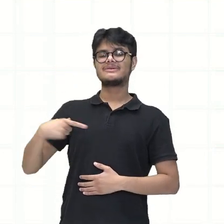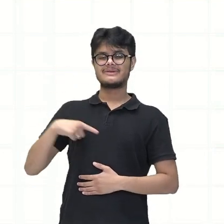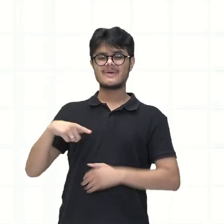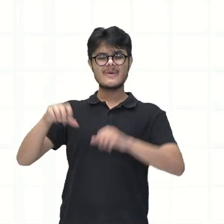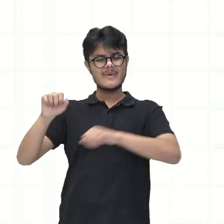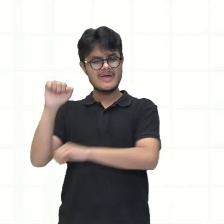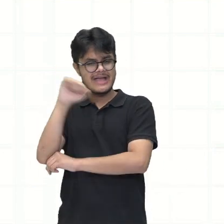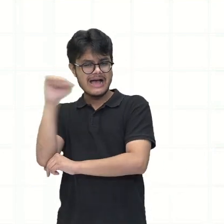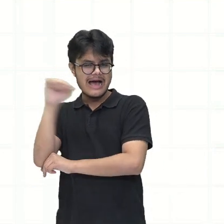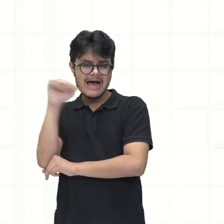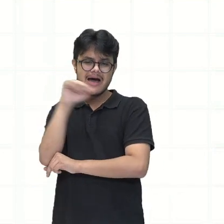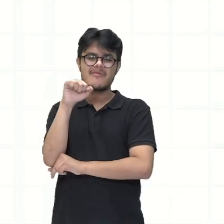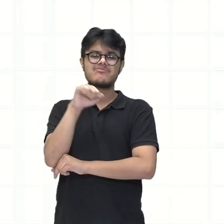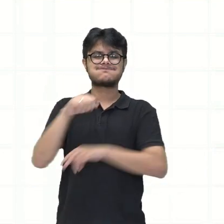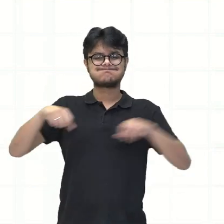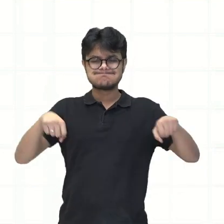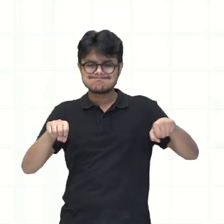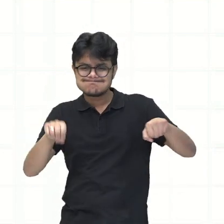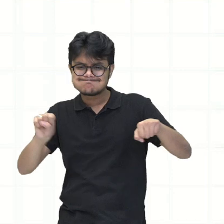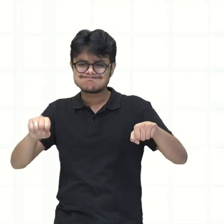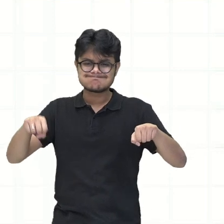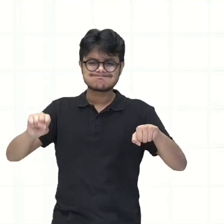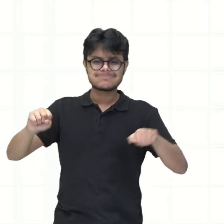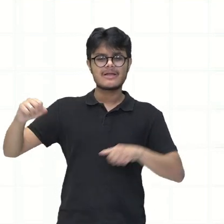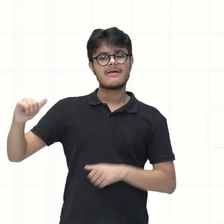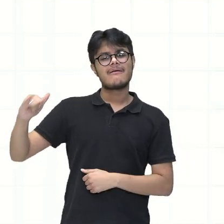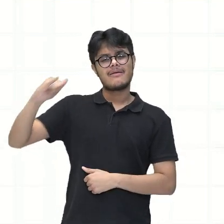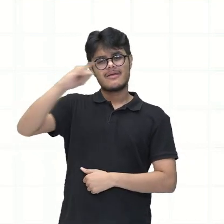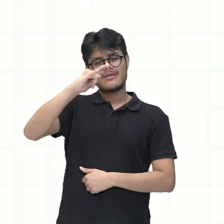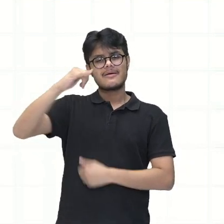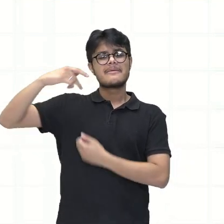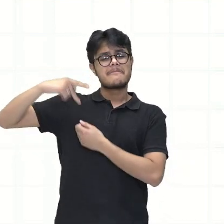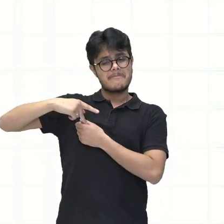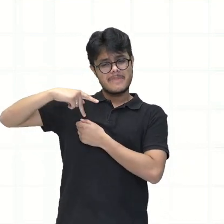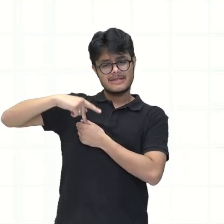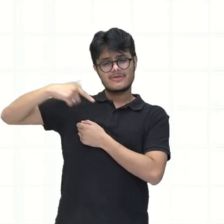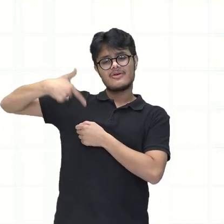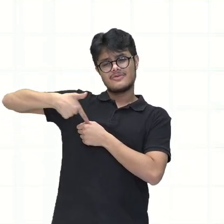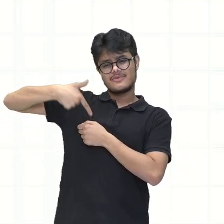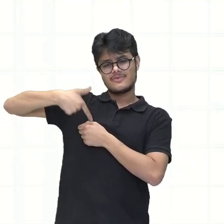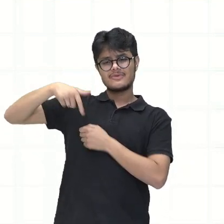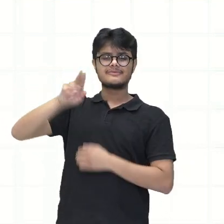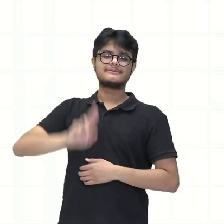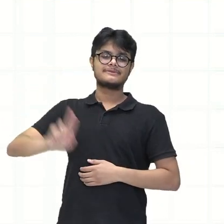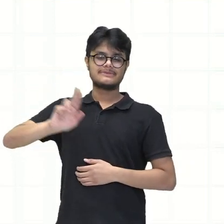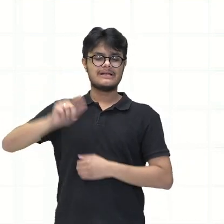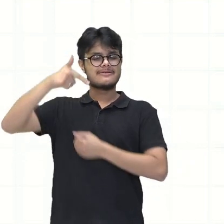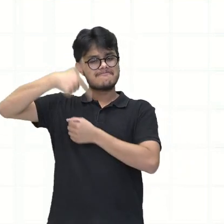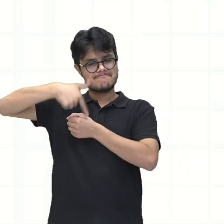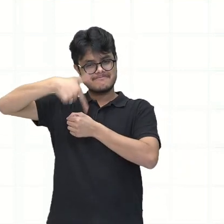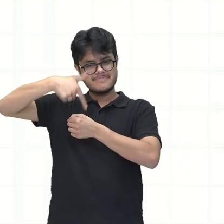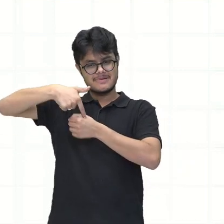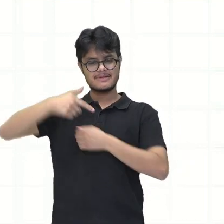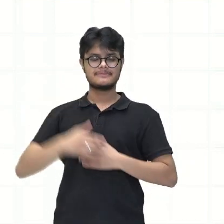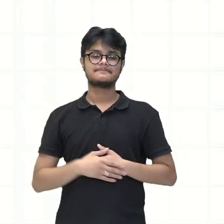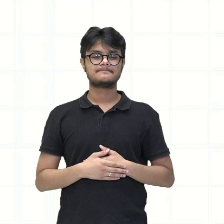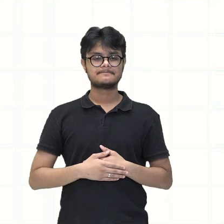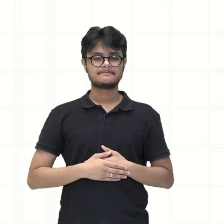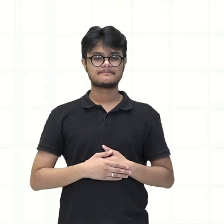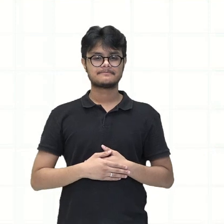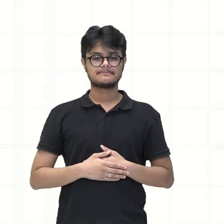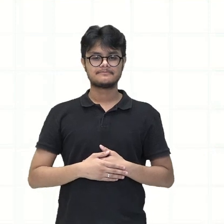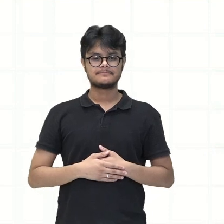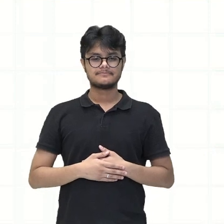grande maioria, é movida a esse tipo de combustível, né? A gasolina, normalmente utilizado nos